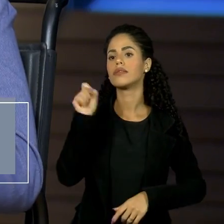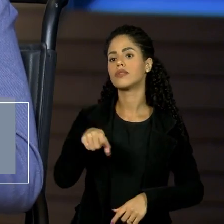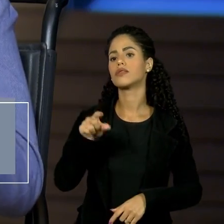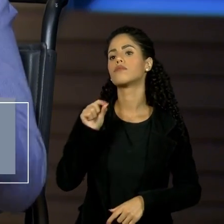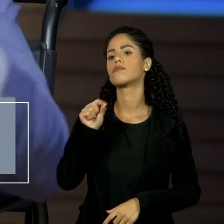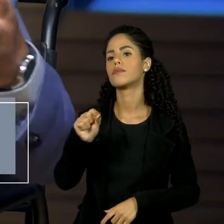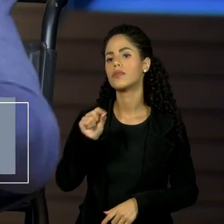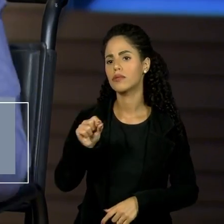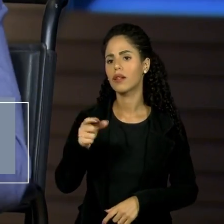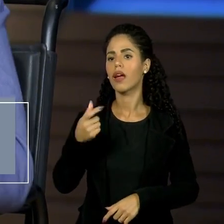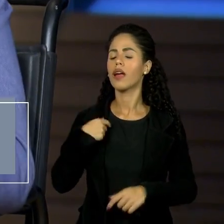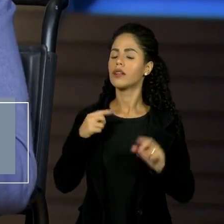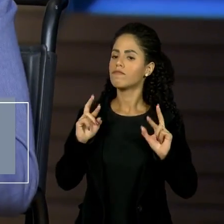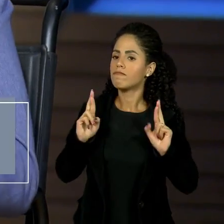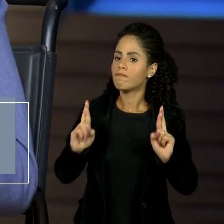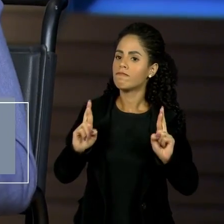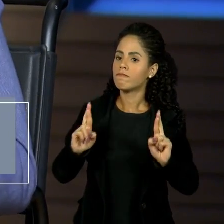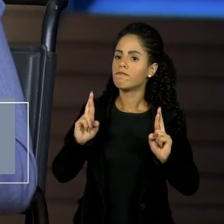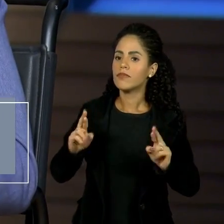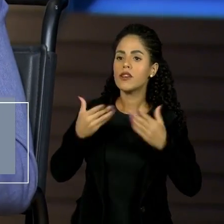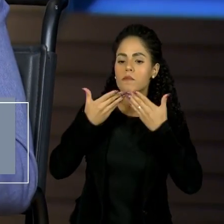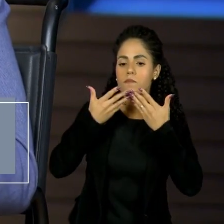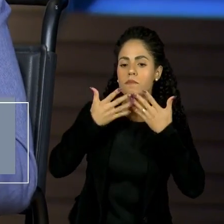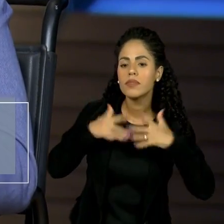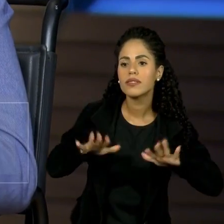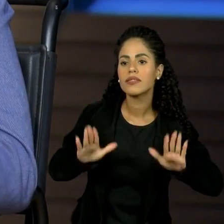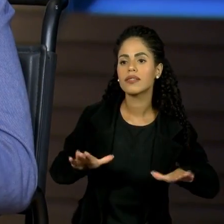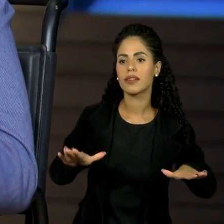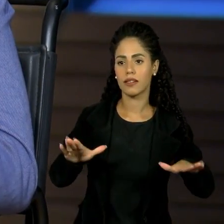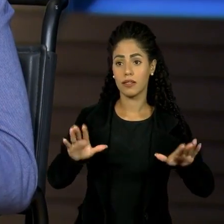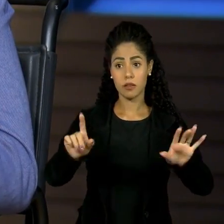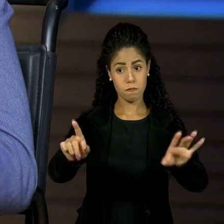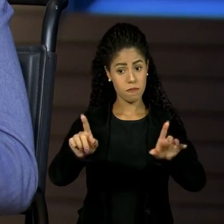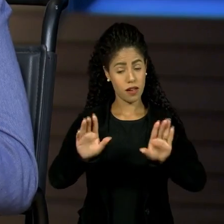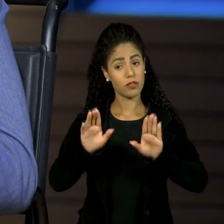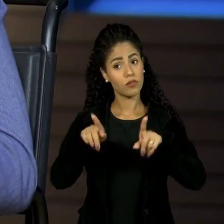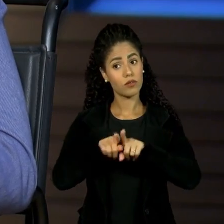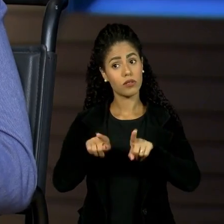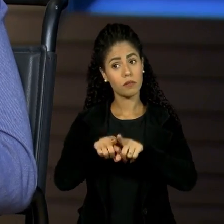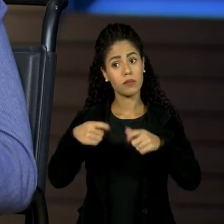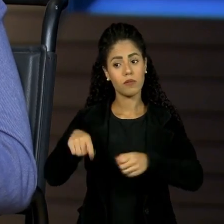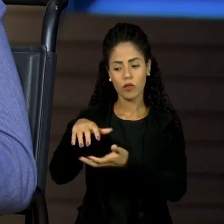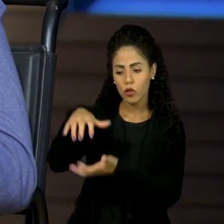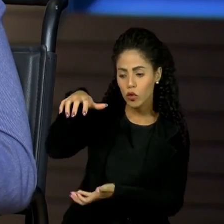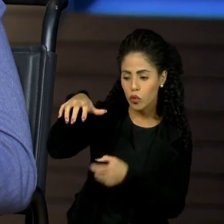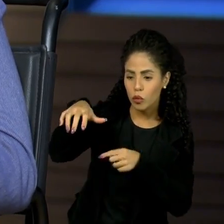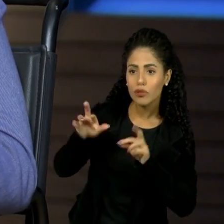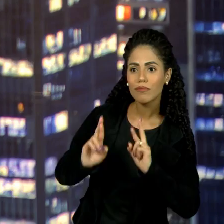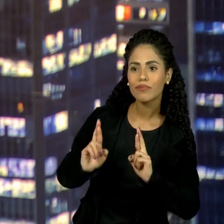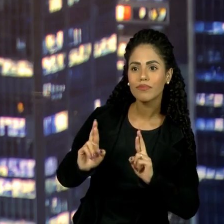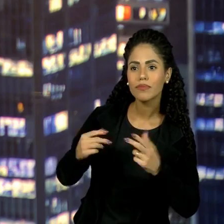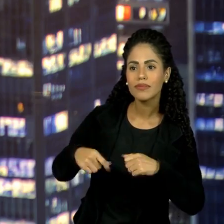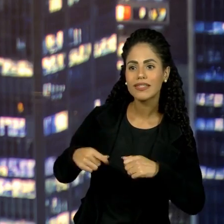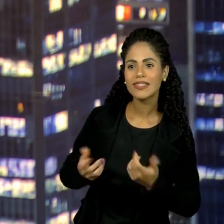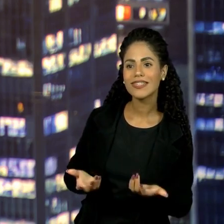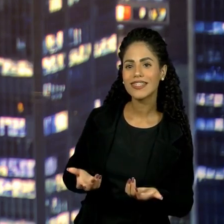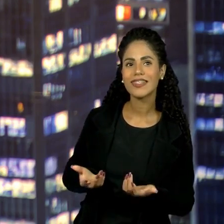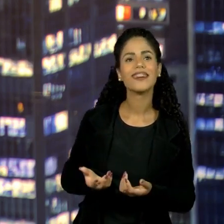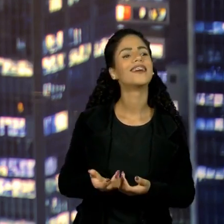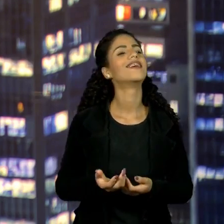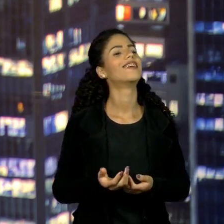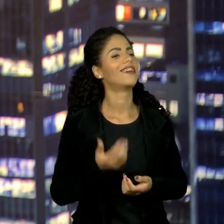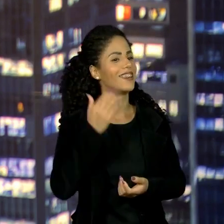para esperançar algo para crianças. Mas nós estamos precisando de um idoso esperança. Nós estamos